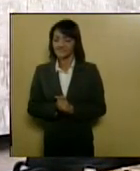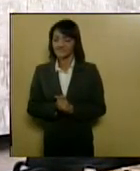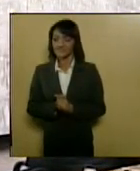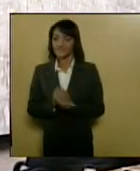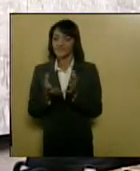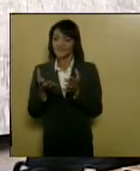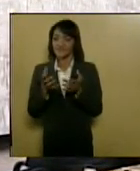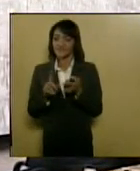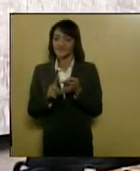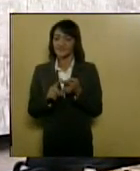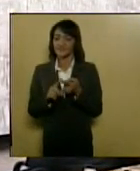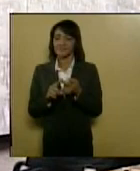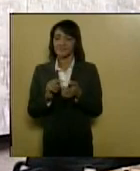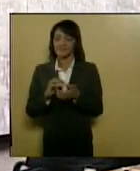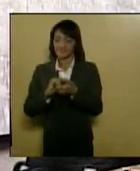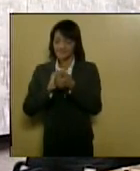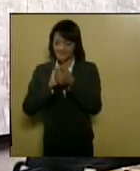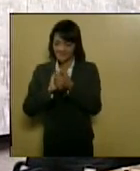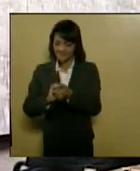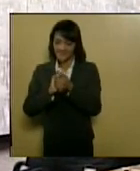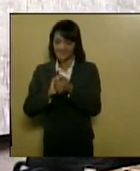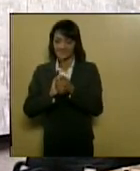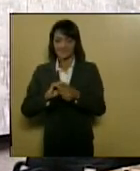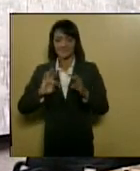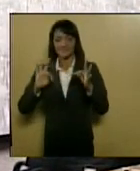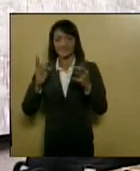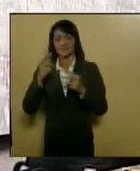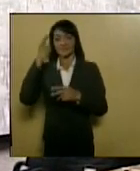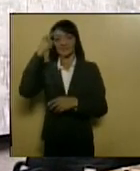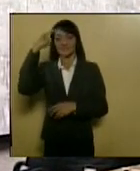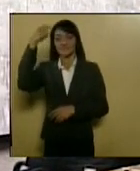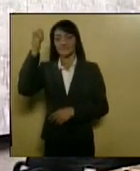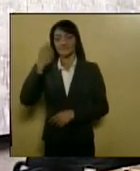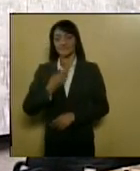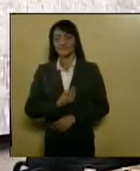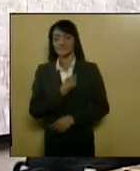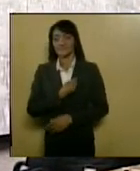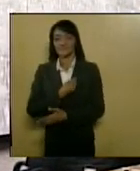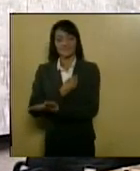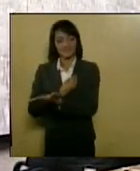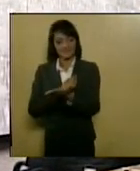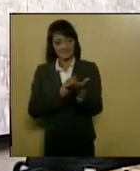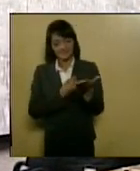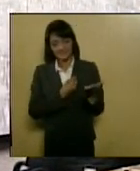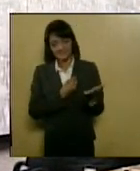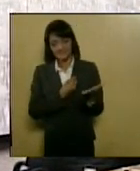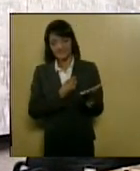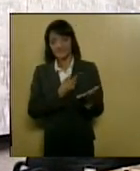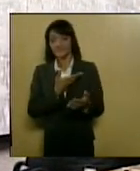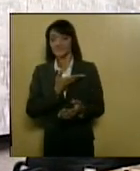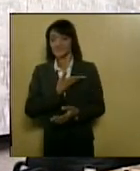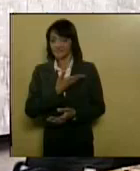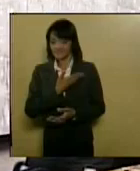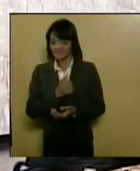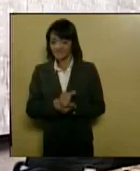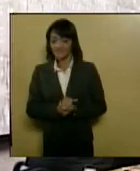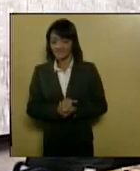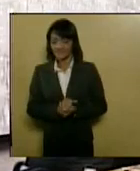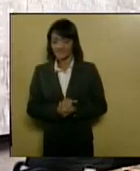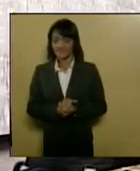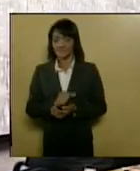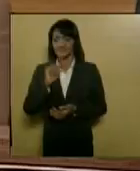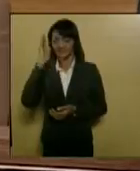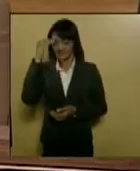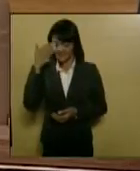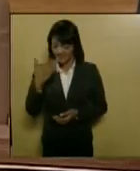de estender os meus cumprimentos a todas as autoridades aqui presentes, aos amigos que nos honram